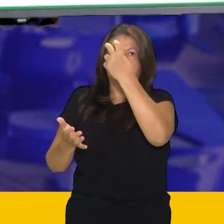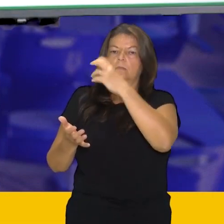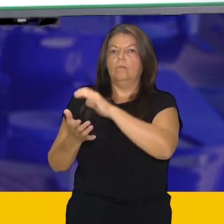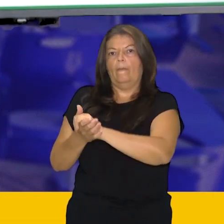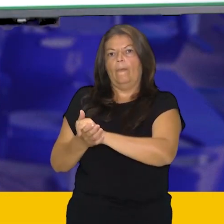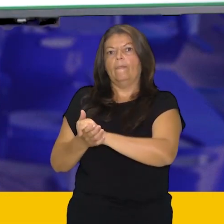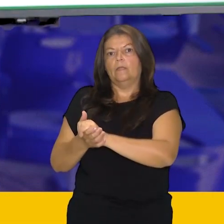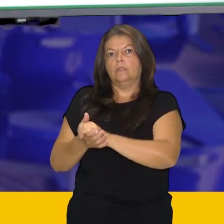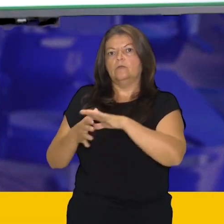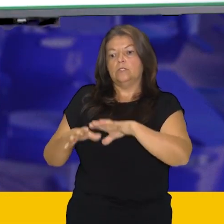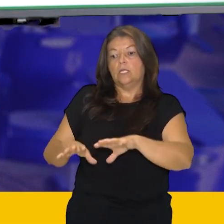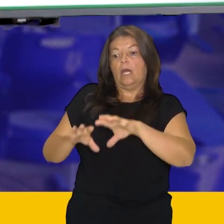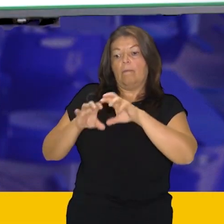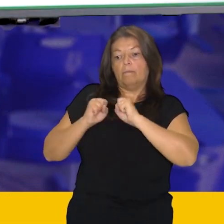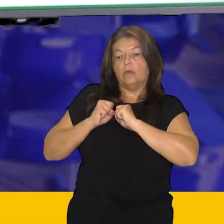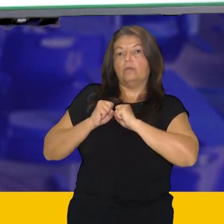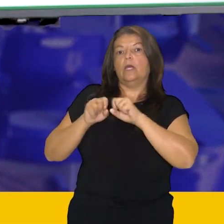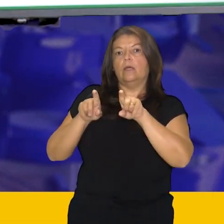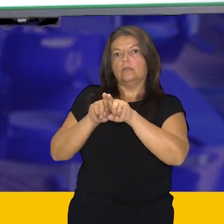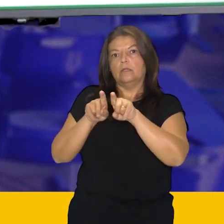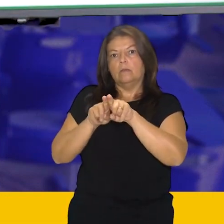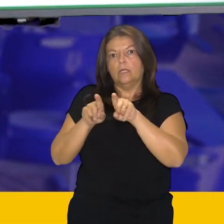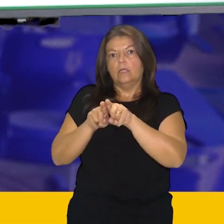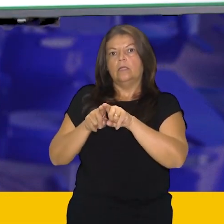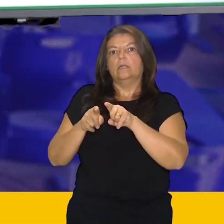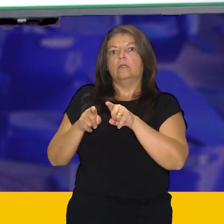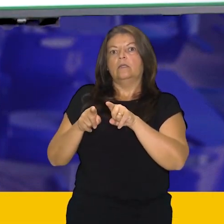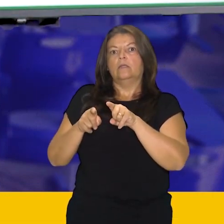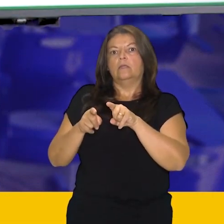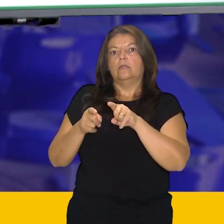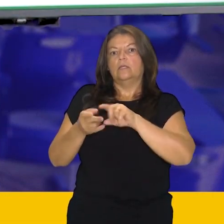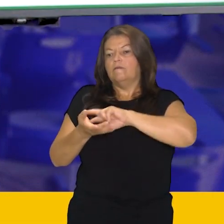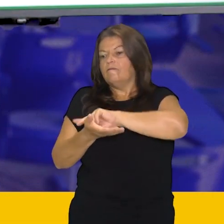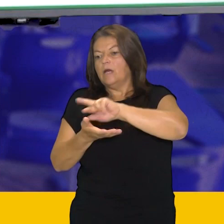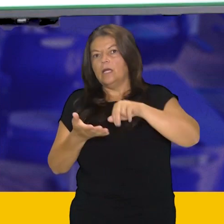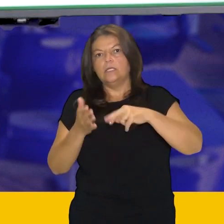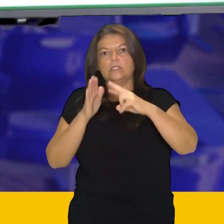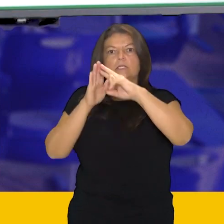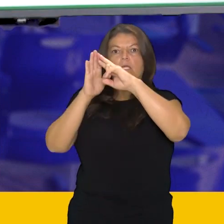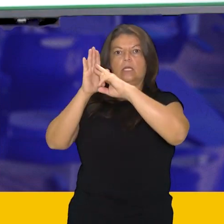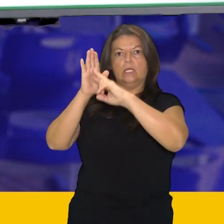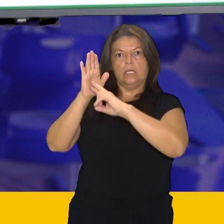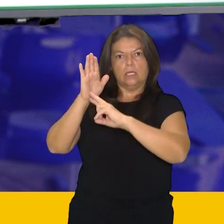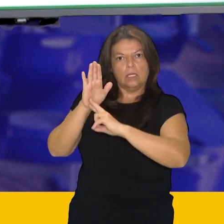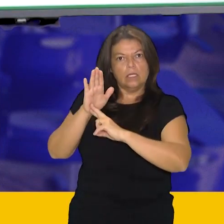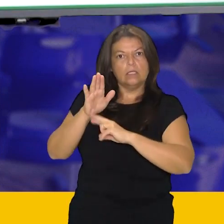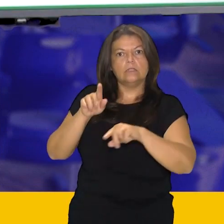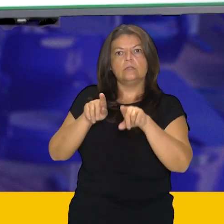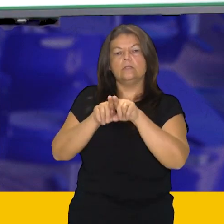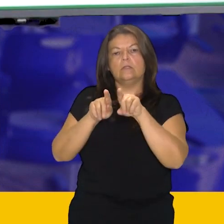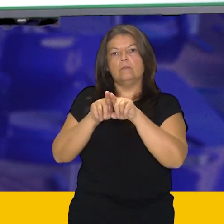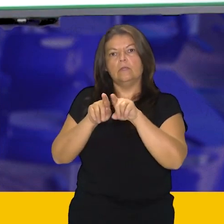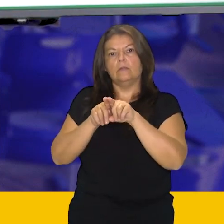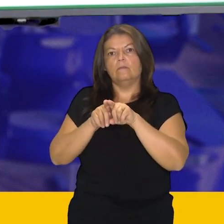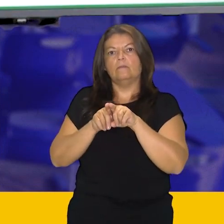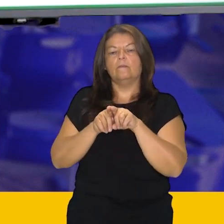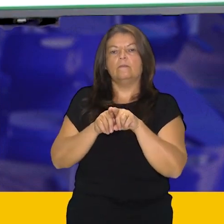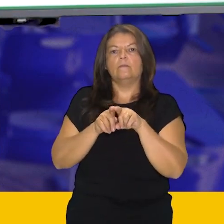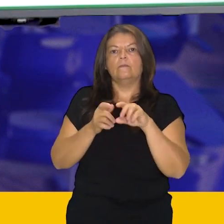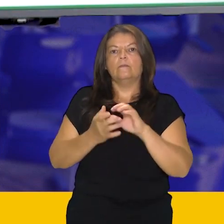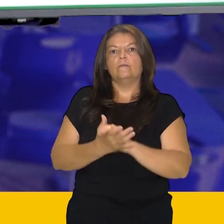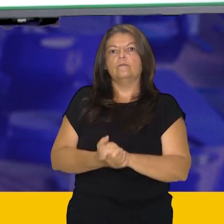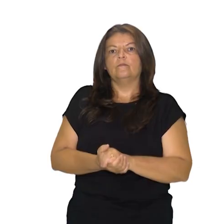de muitas normas e ela vai poder fazer uso de acordo com a situação comunicativa daquela que é mais adequada à situação.